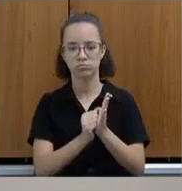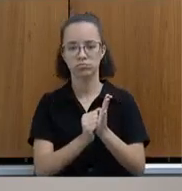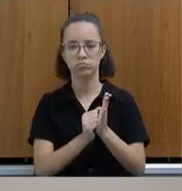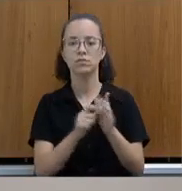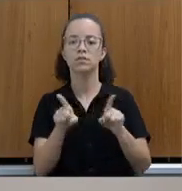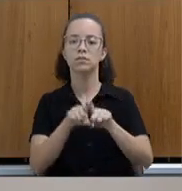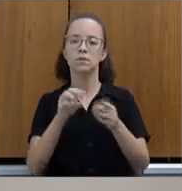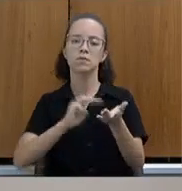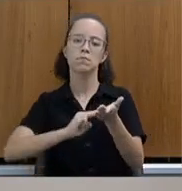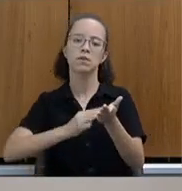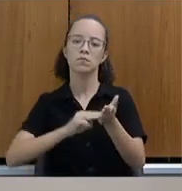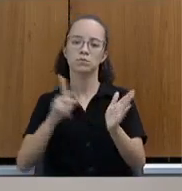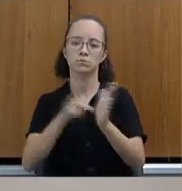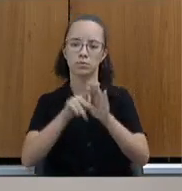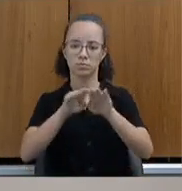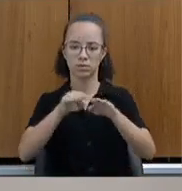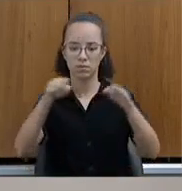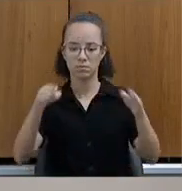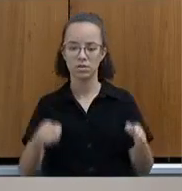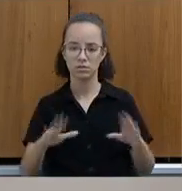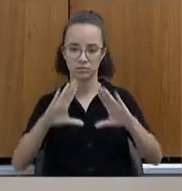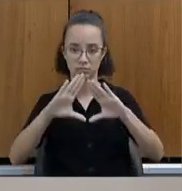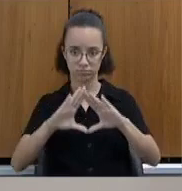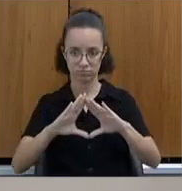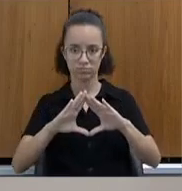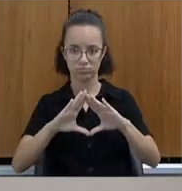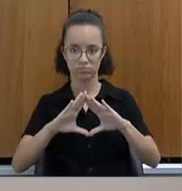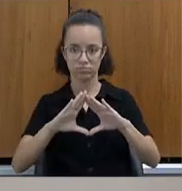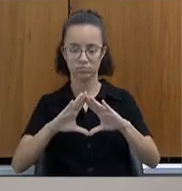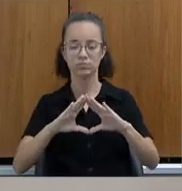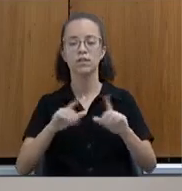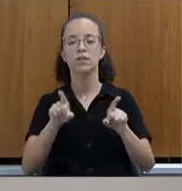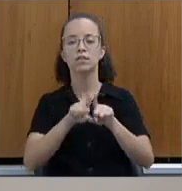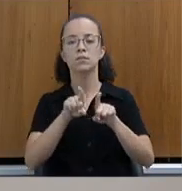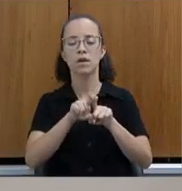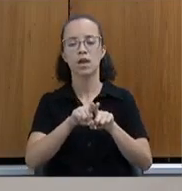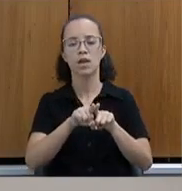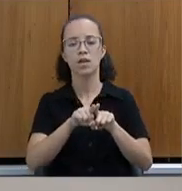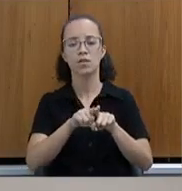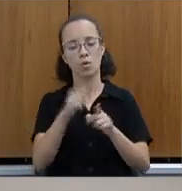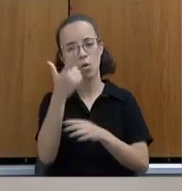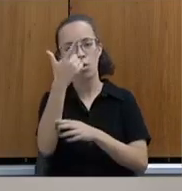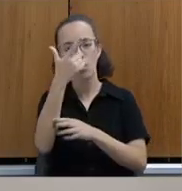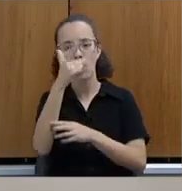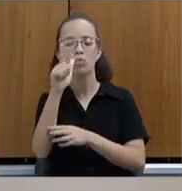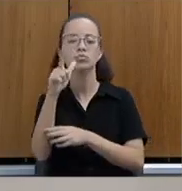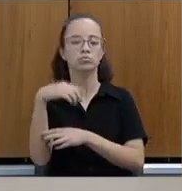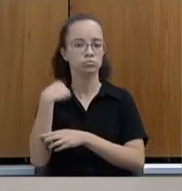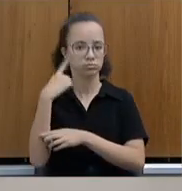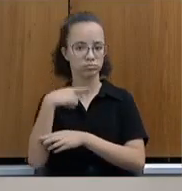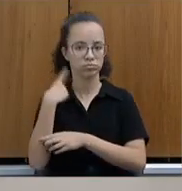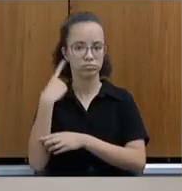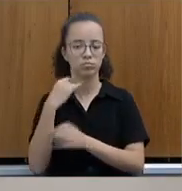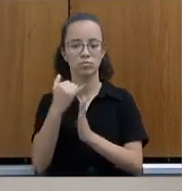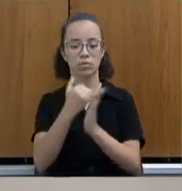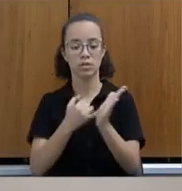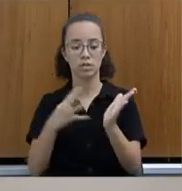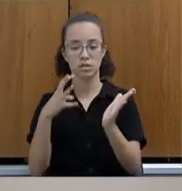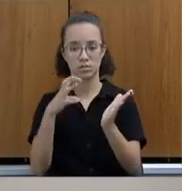membros da mesa da Assembleia por ordem de inscrição, sexto, demais parlamentares por ordem de inscrição.